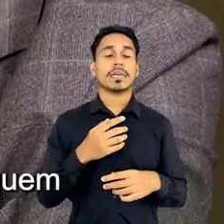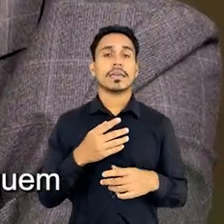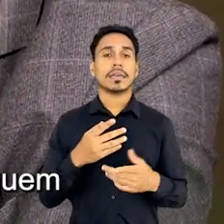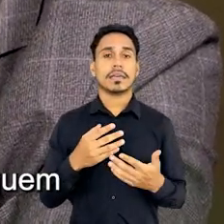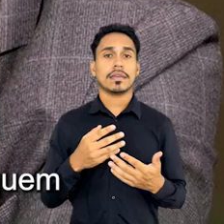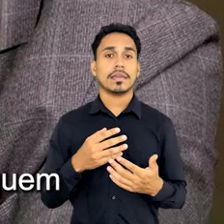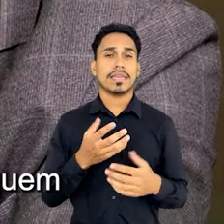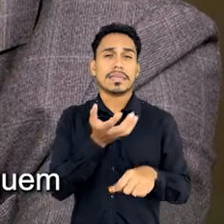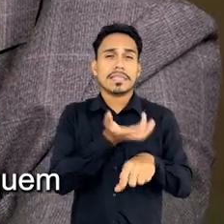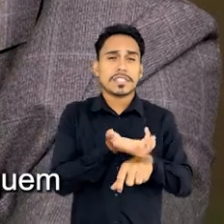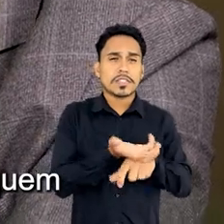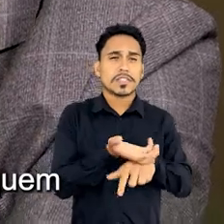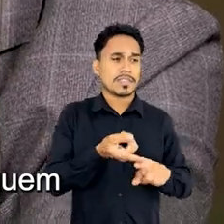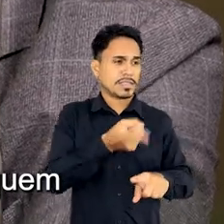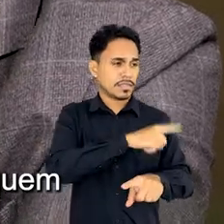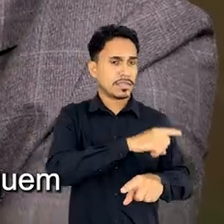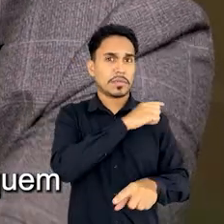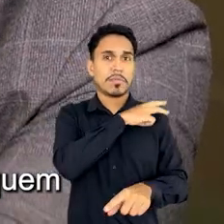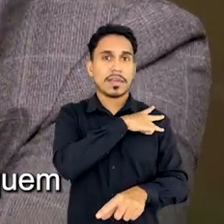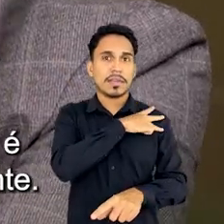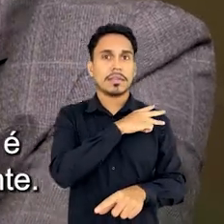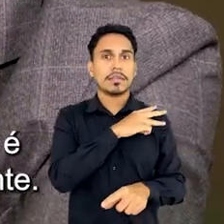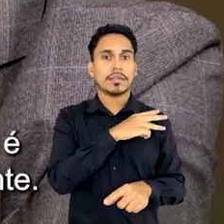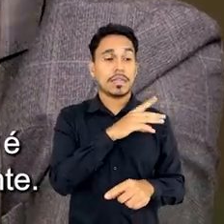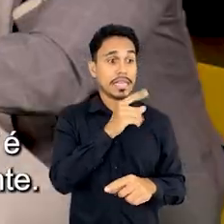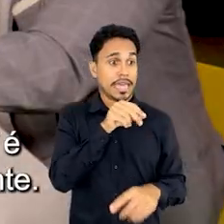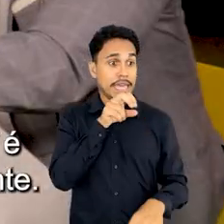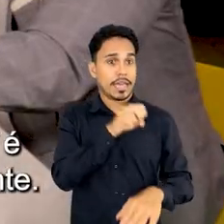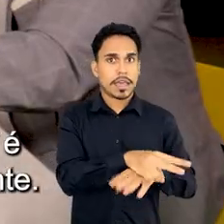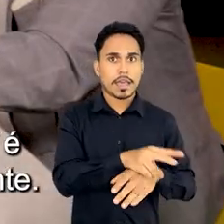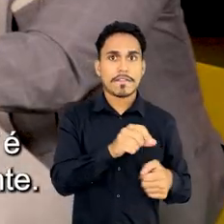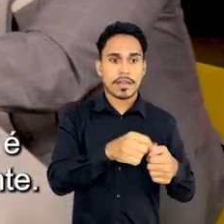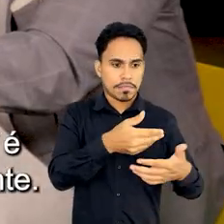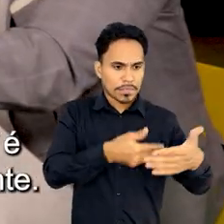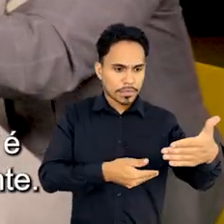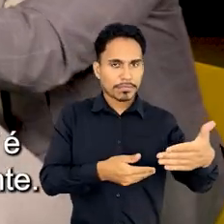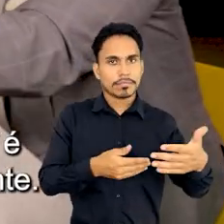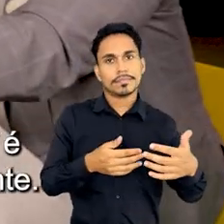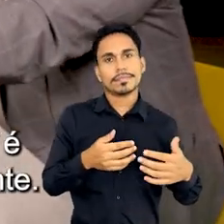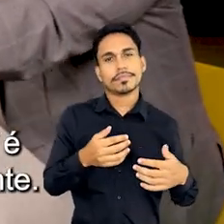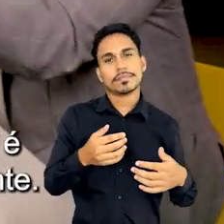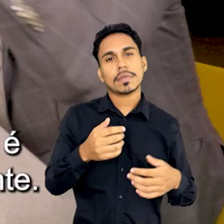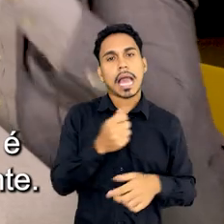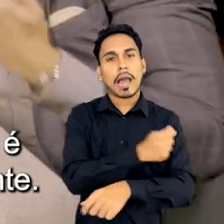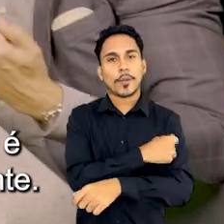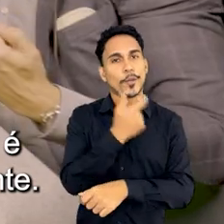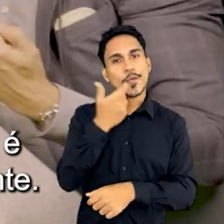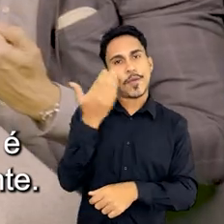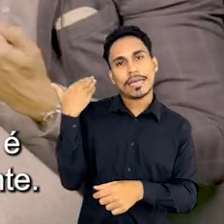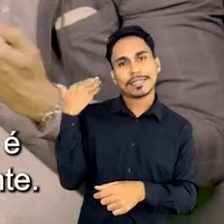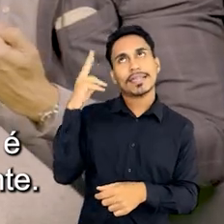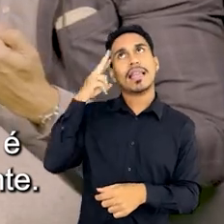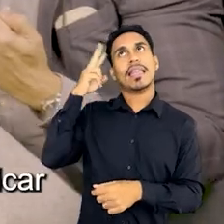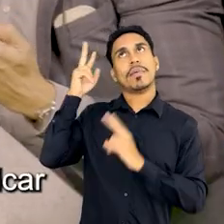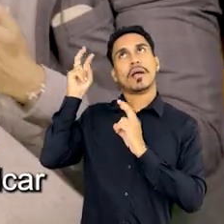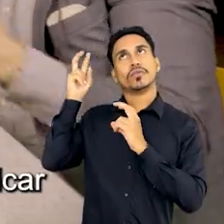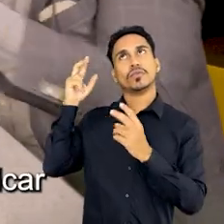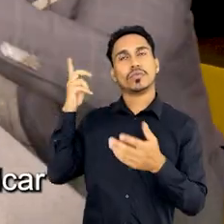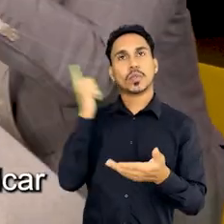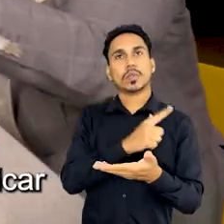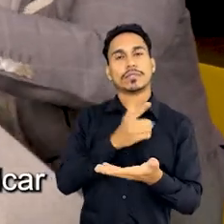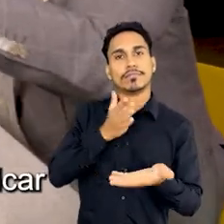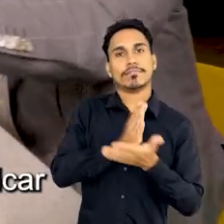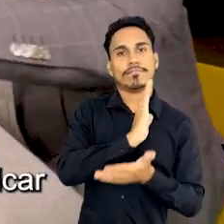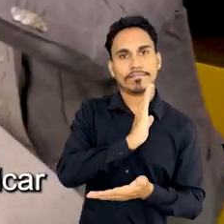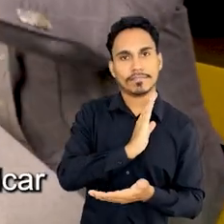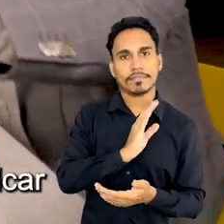ensino médio e o desempenho na prova faz quem ingressa o que tem mais facilidade de entrar é aquele que acabou o Rino médio recentemente portanto aquele